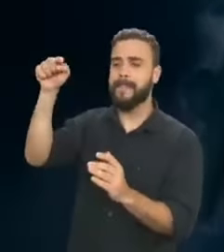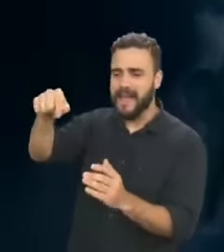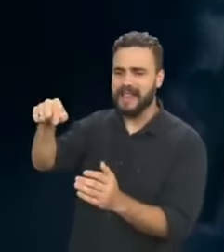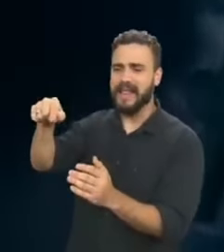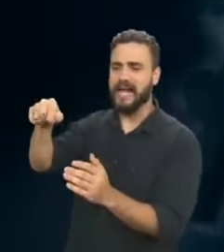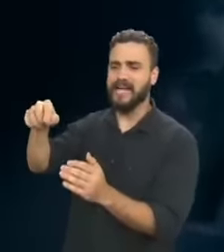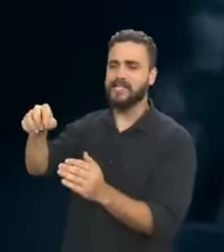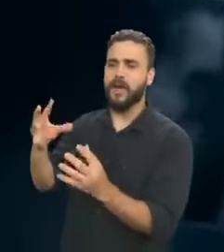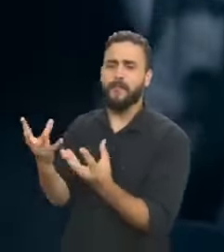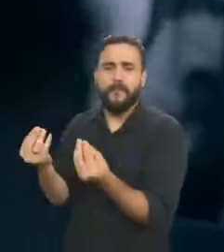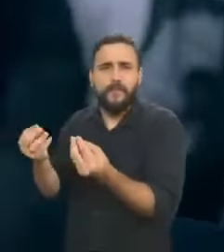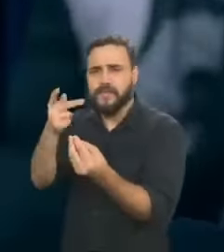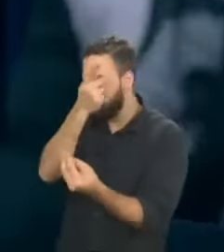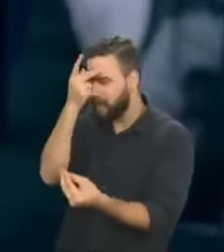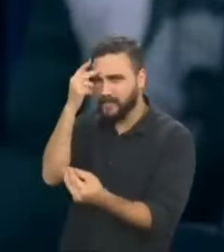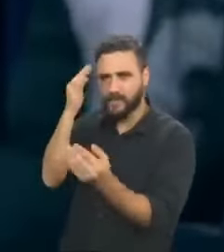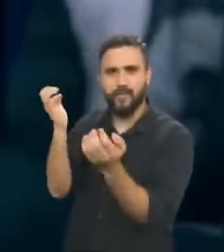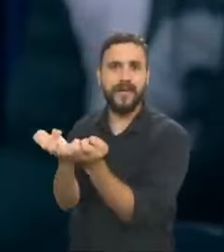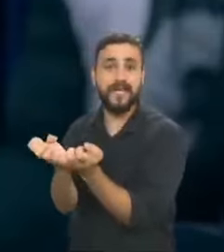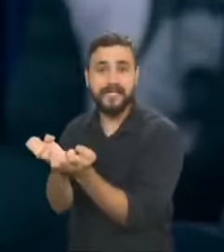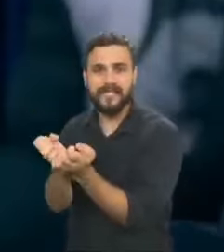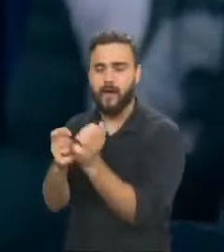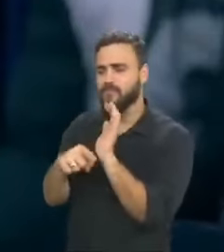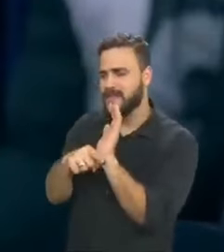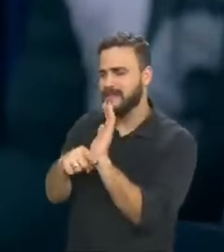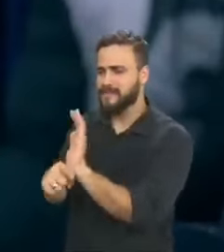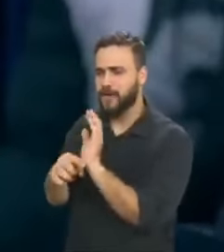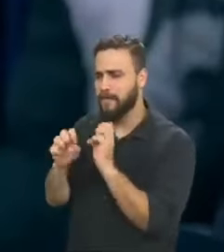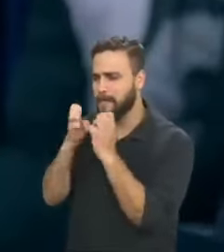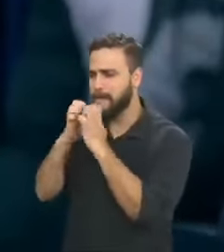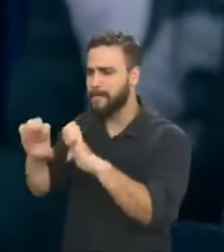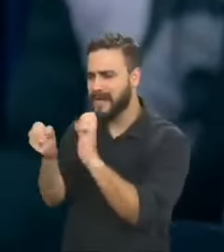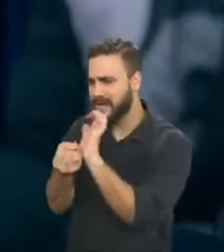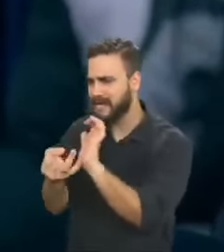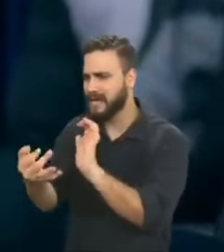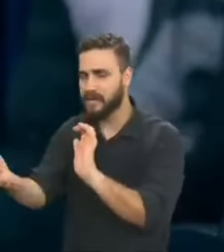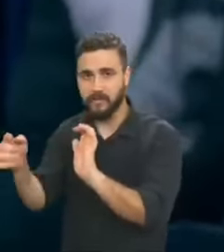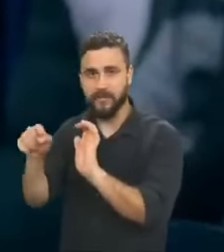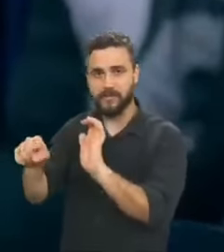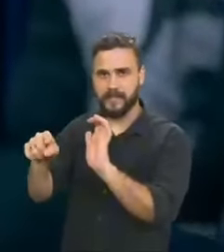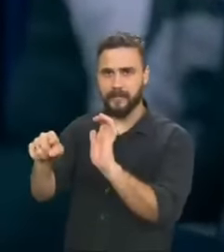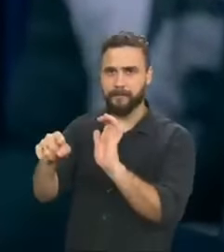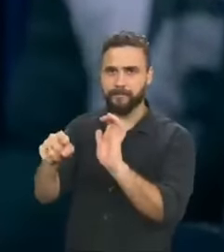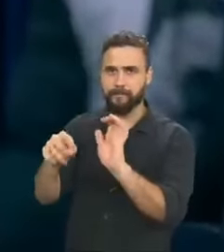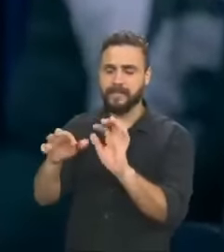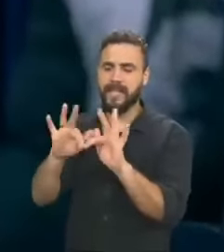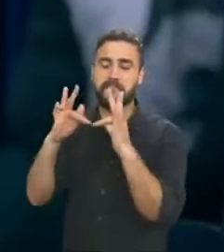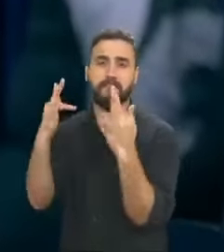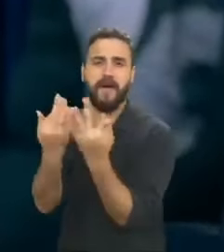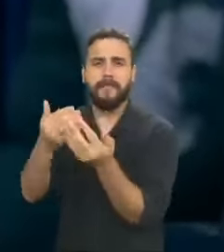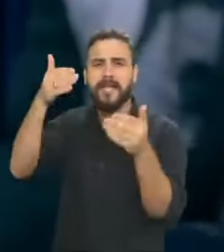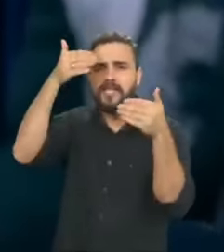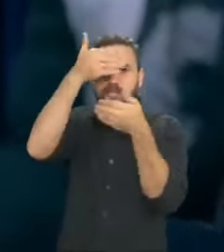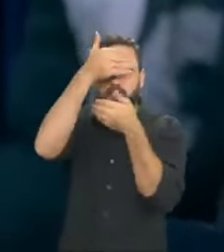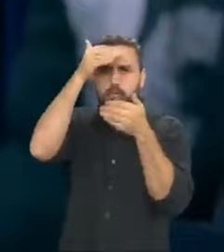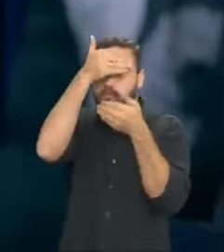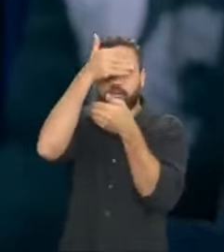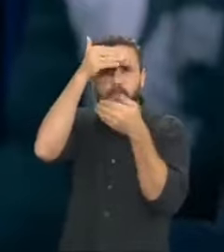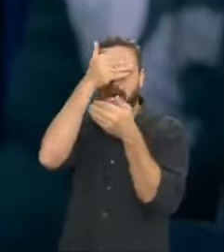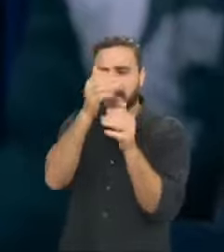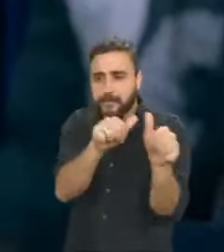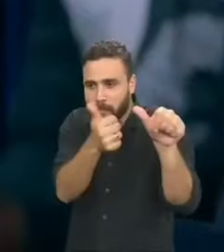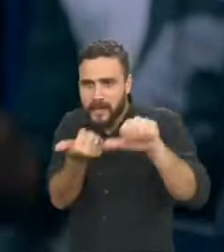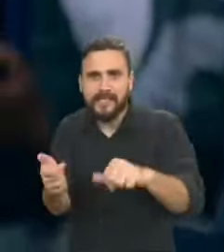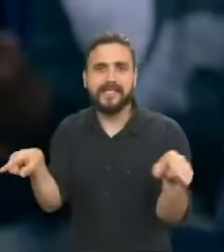comida. Isso fez muita gente se converter. Nós temos já 16 famílias muçulmanas que se converteram, que estão sendo batizadas,